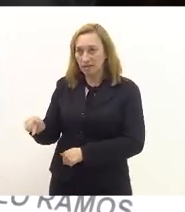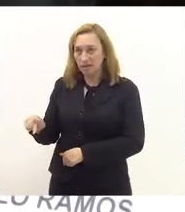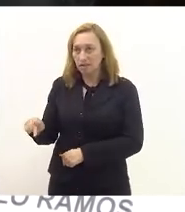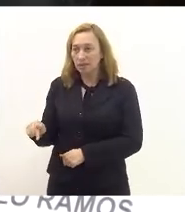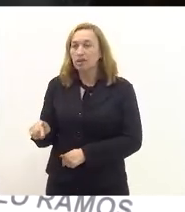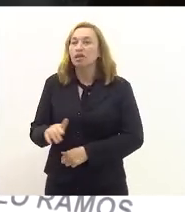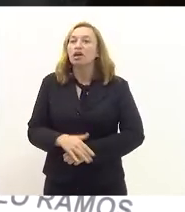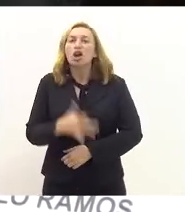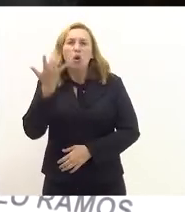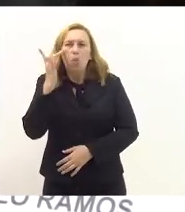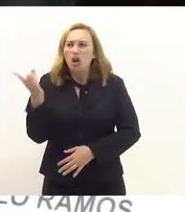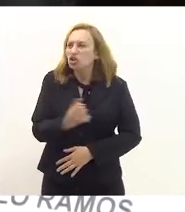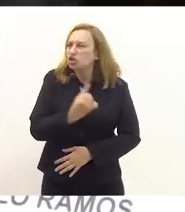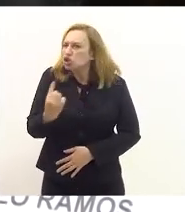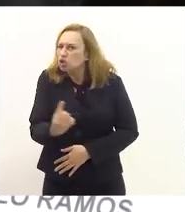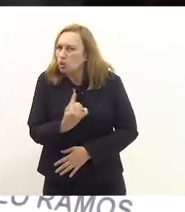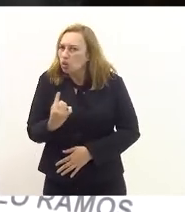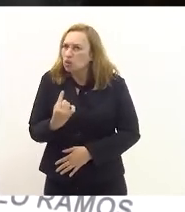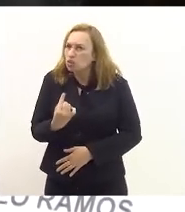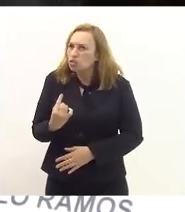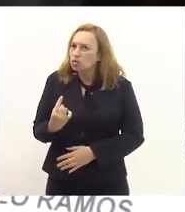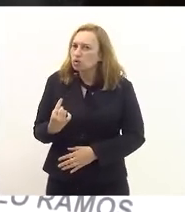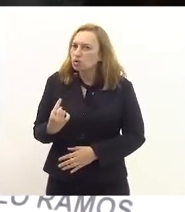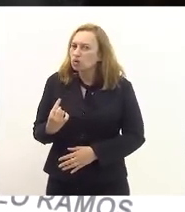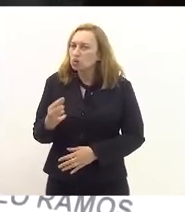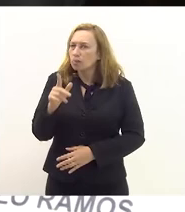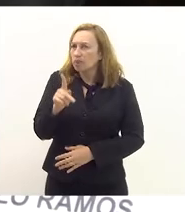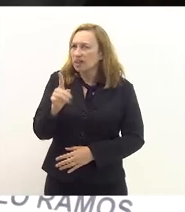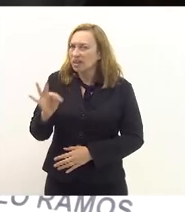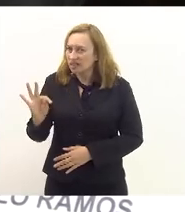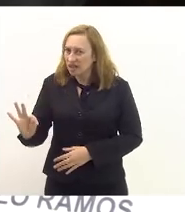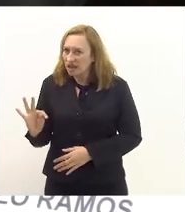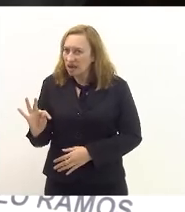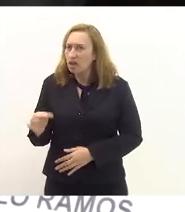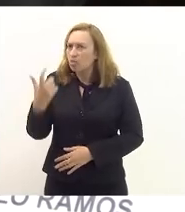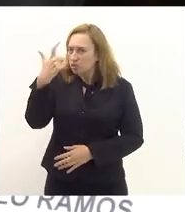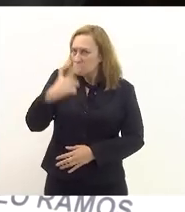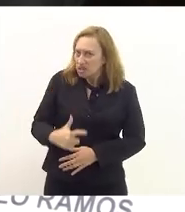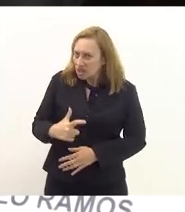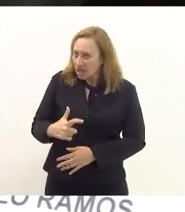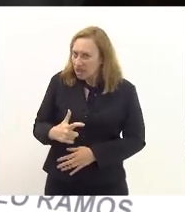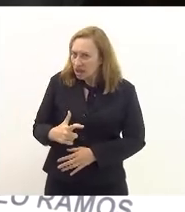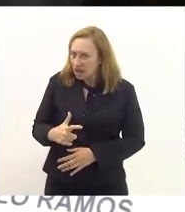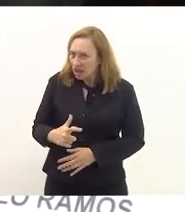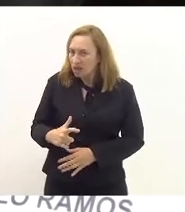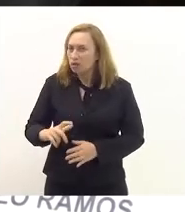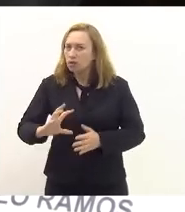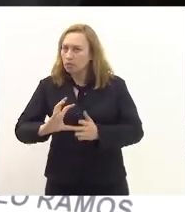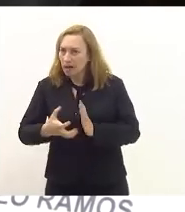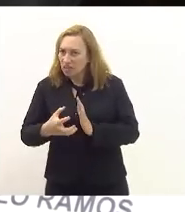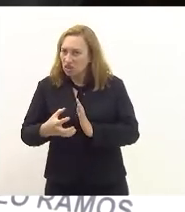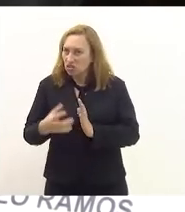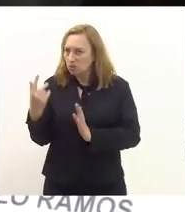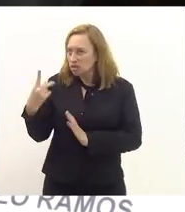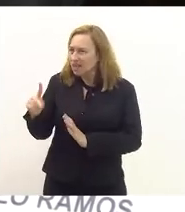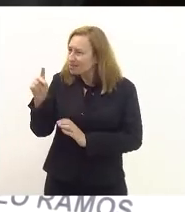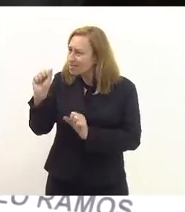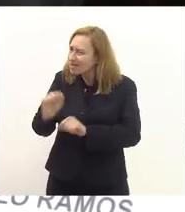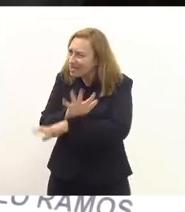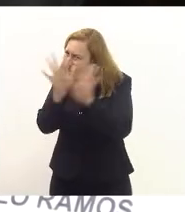aí eu acho que nossos candidatos do PDT, que são do PDT, por serem candidatos do PDT, tem que ter muito